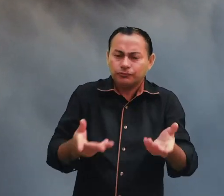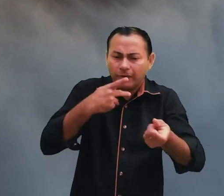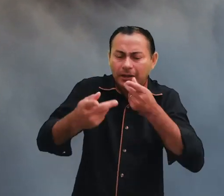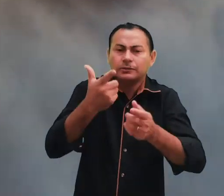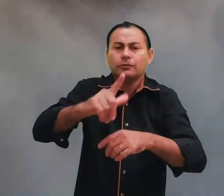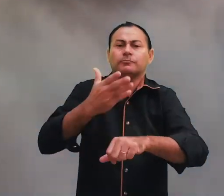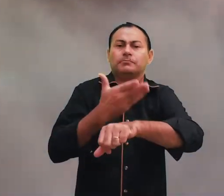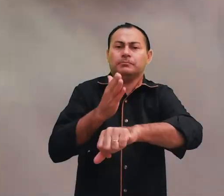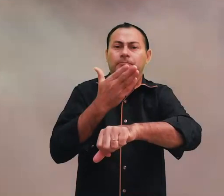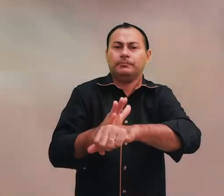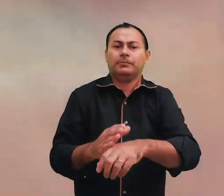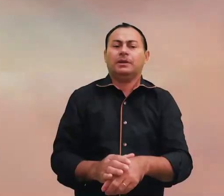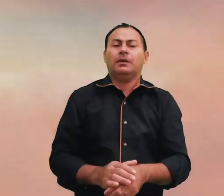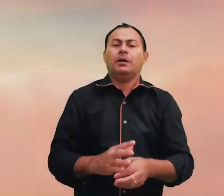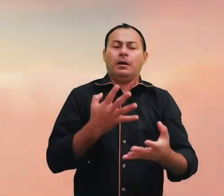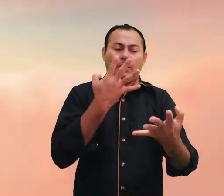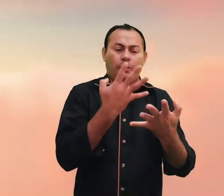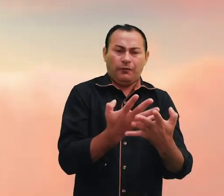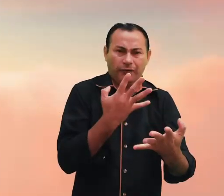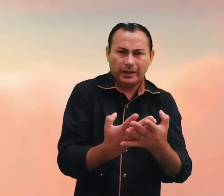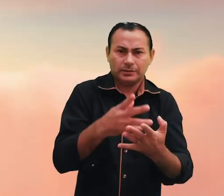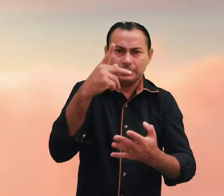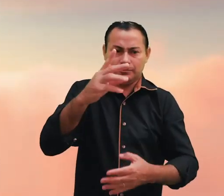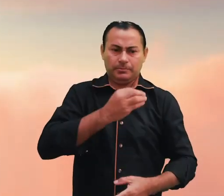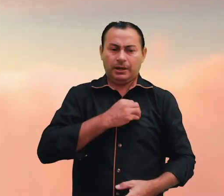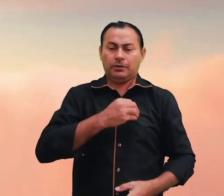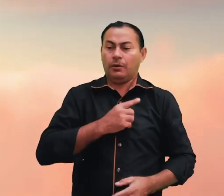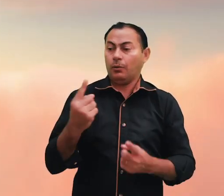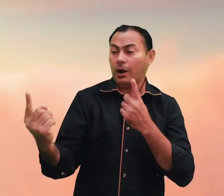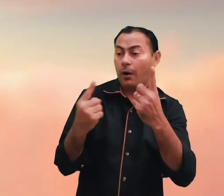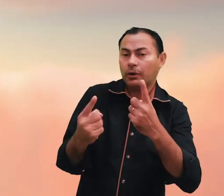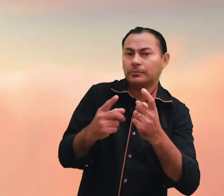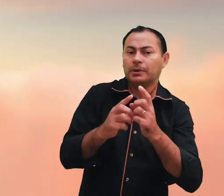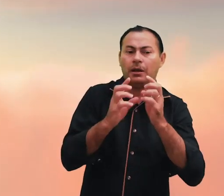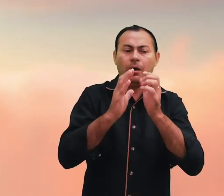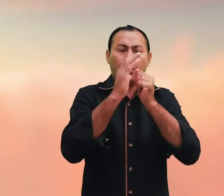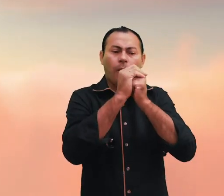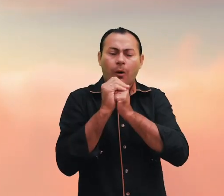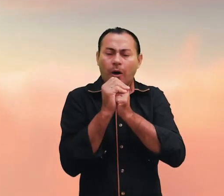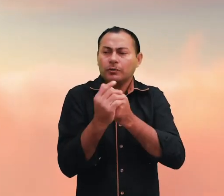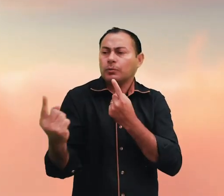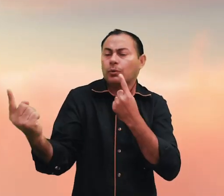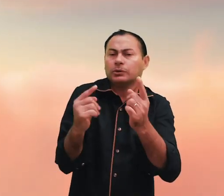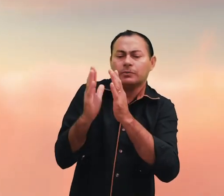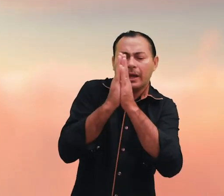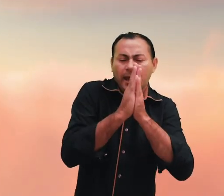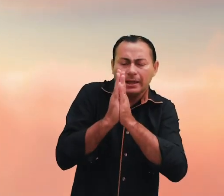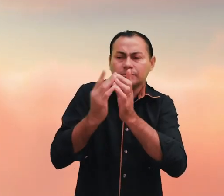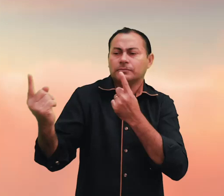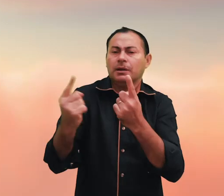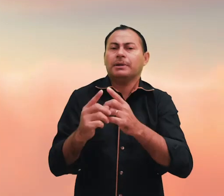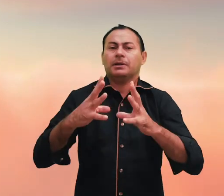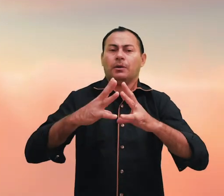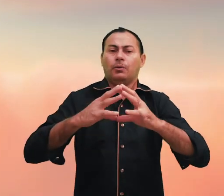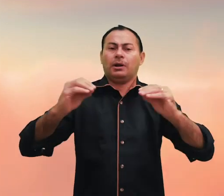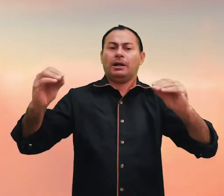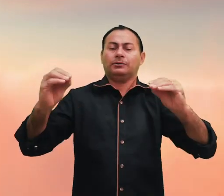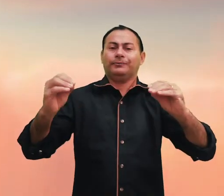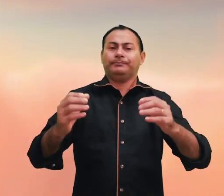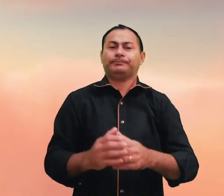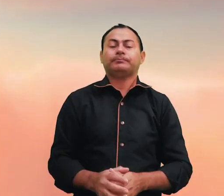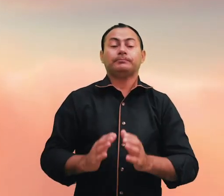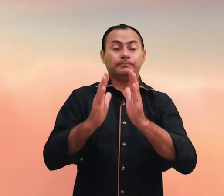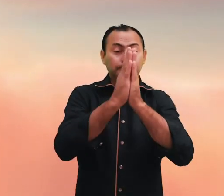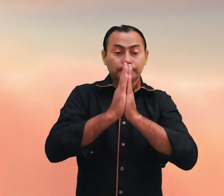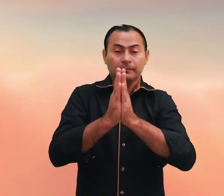muito prática. Confessem os seus pecados uns aos outros e orem uns pelos outros para serem curados.